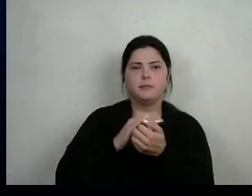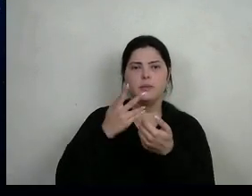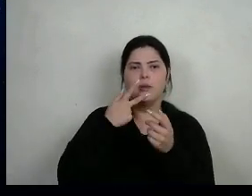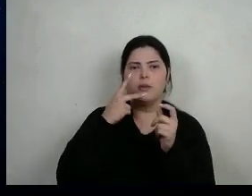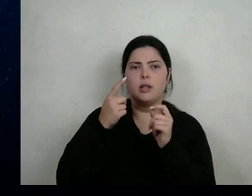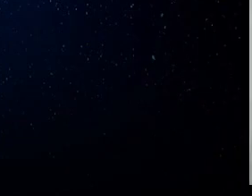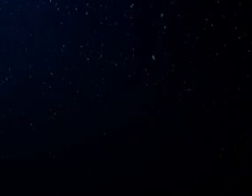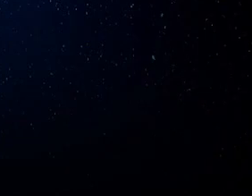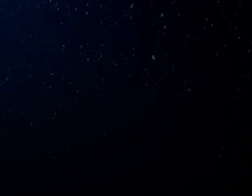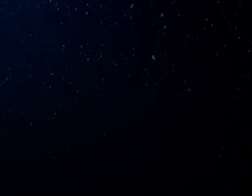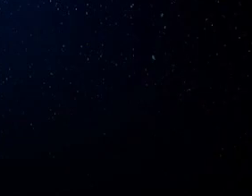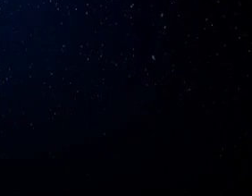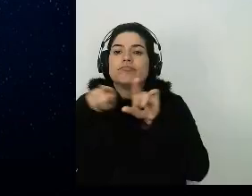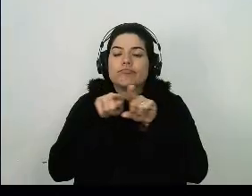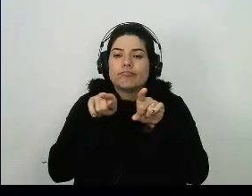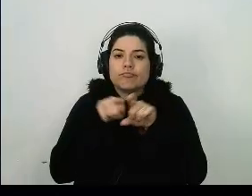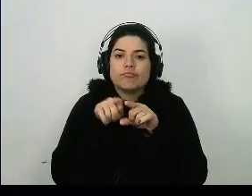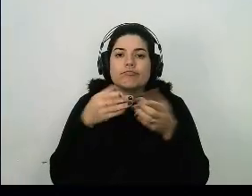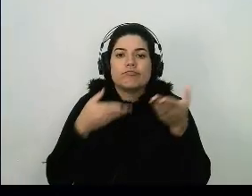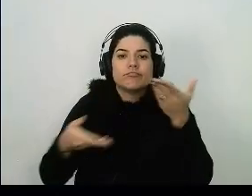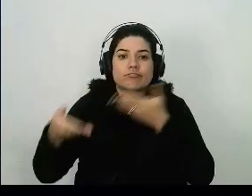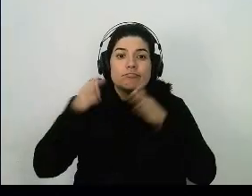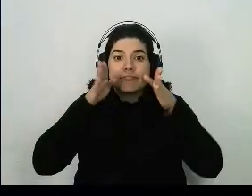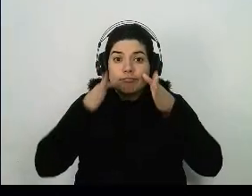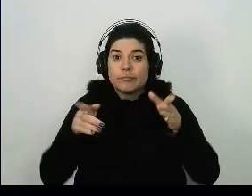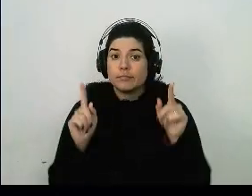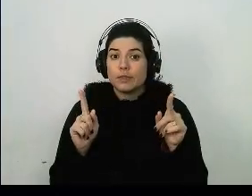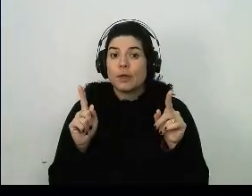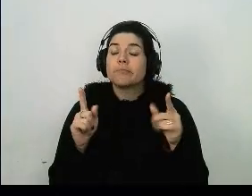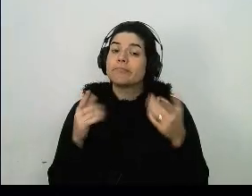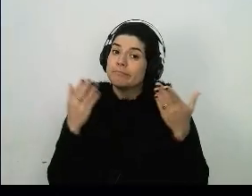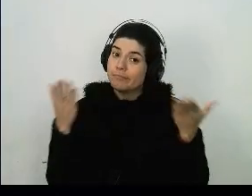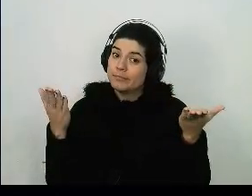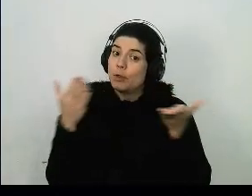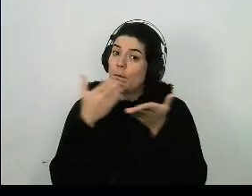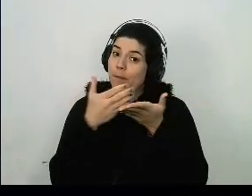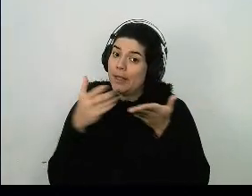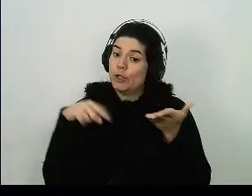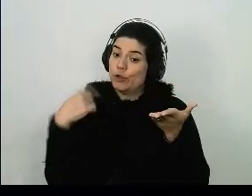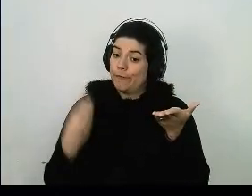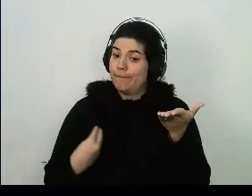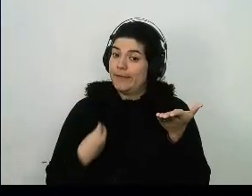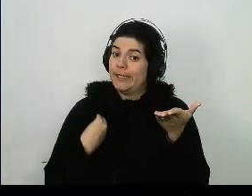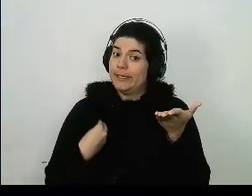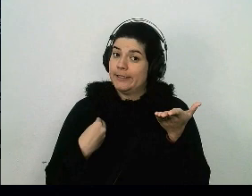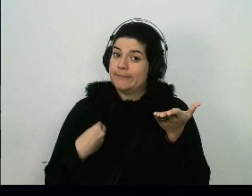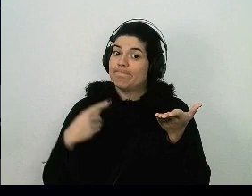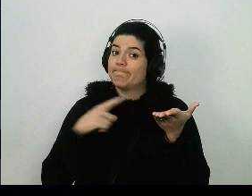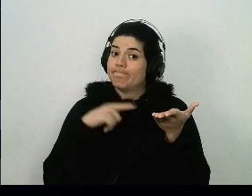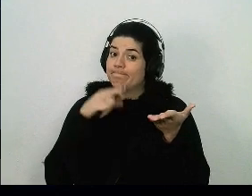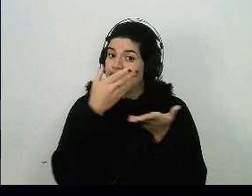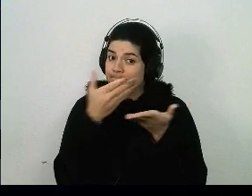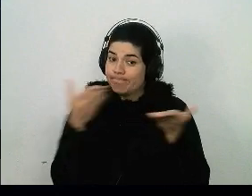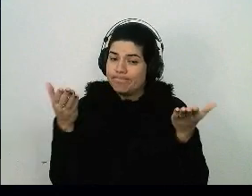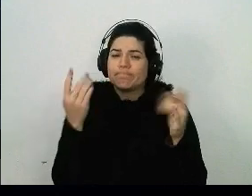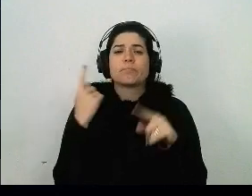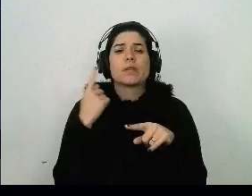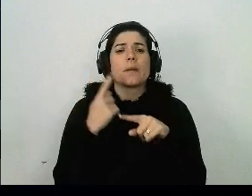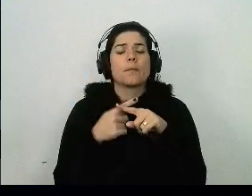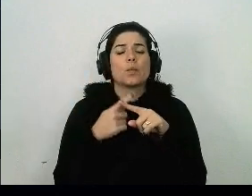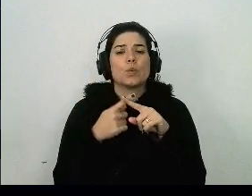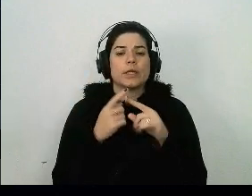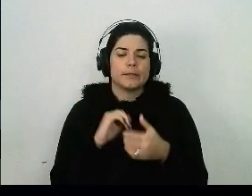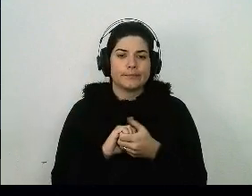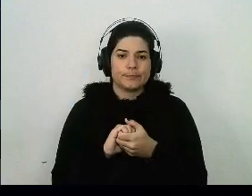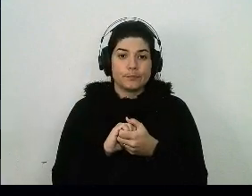centralizadas? Pois é, está começando a fazer parte da nossa vida. Por quê? Porque a